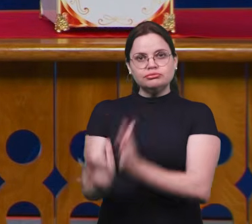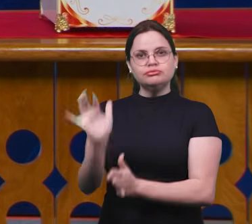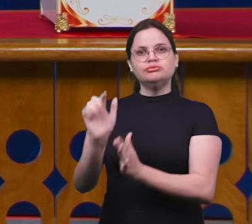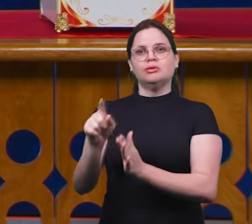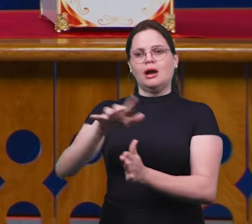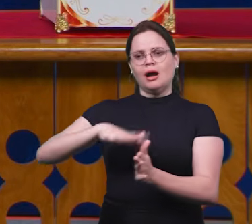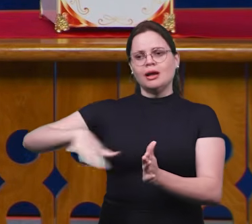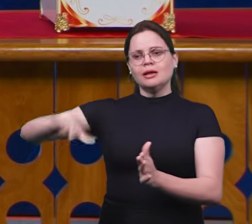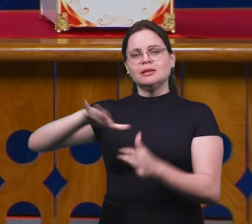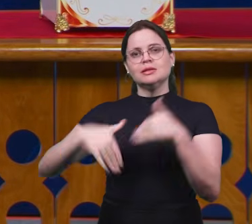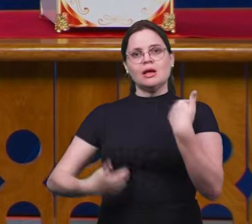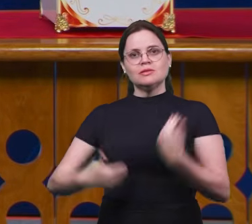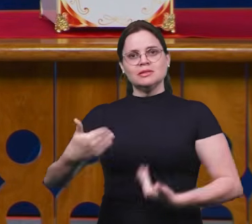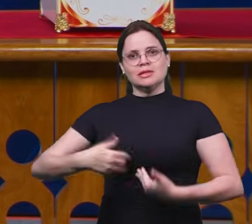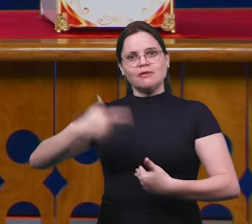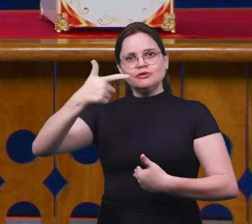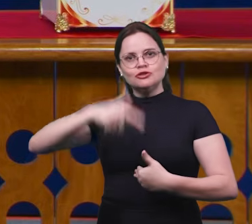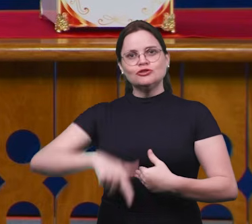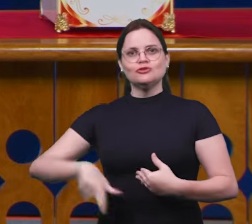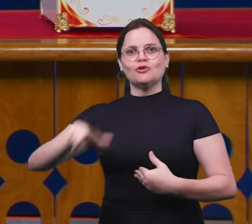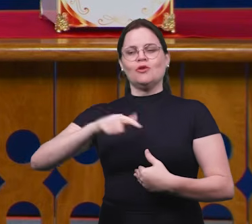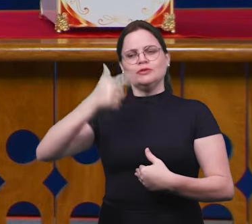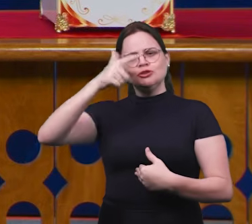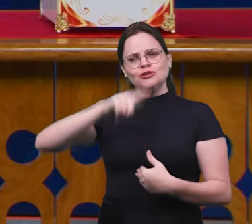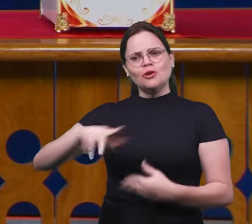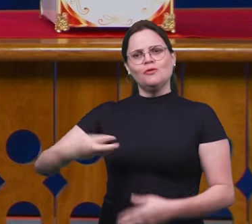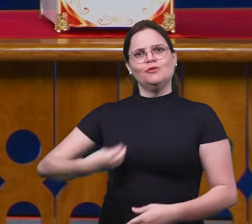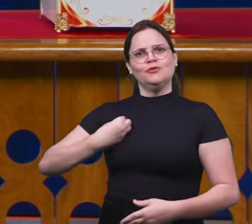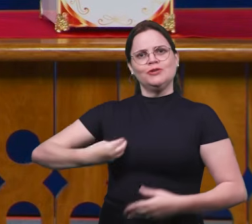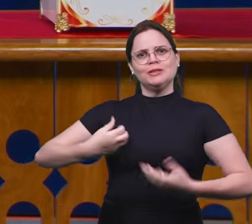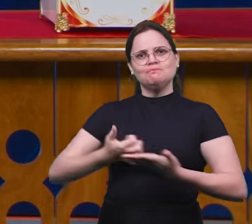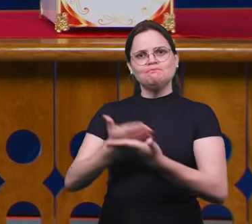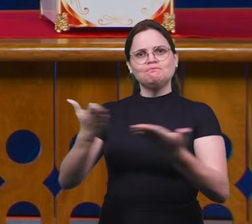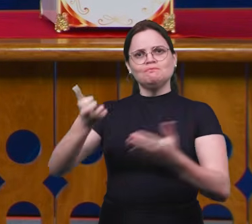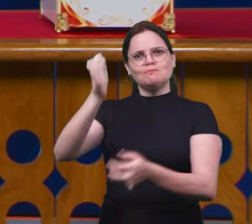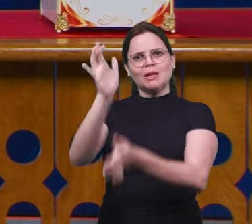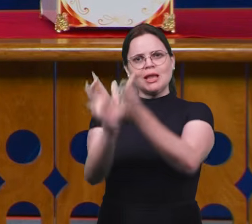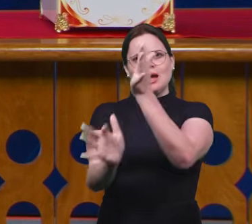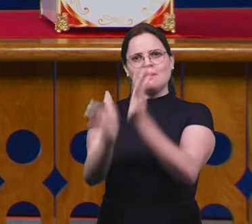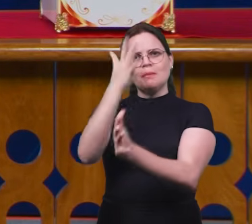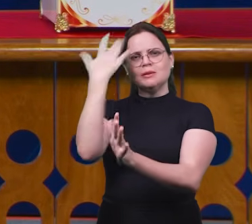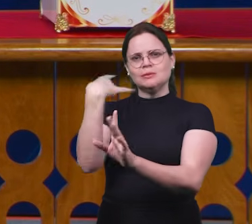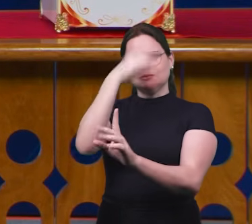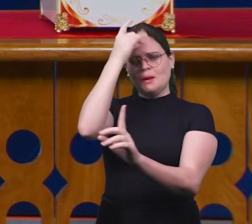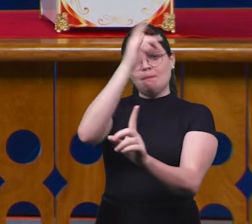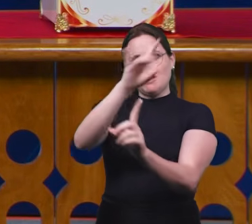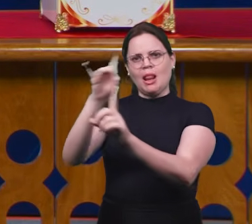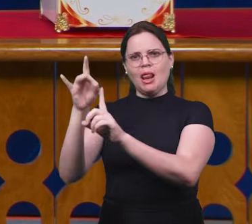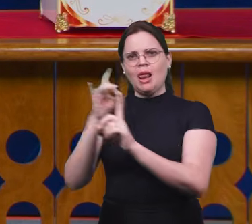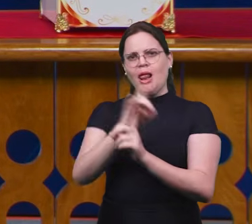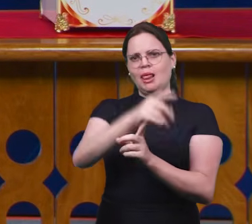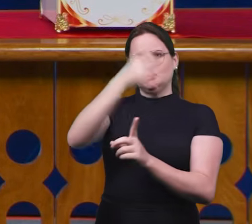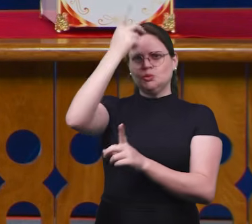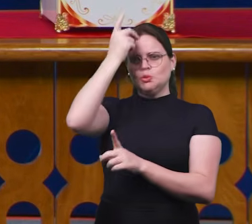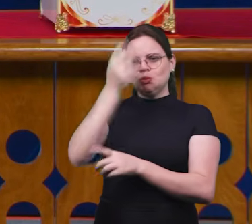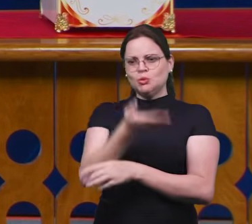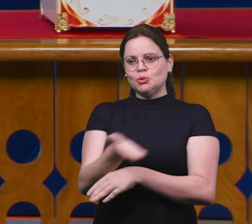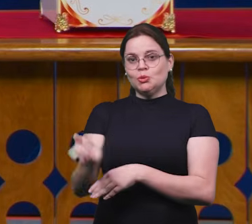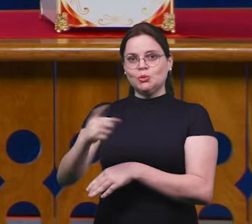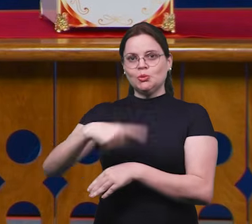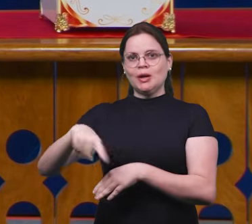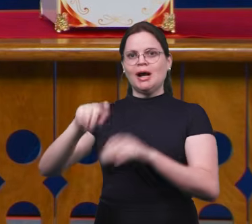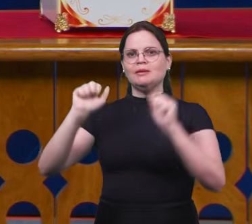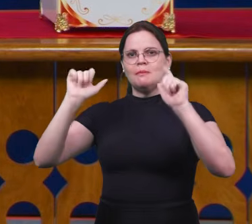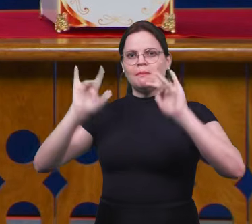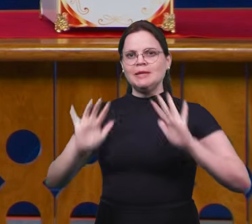essa bênção novamente do reavivamento, do Pentecoste, do Espírito Santo descendo, a